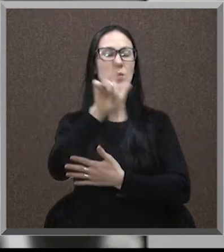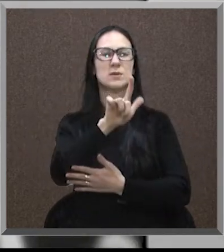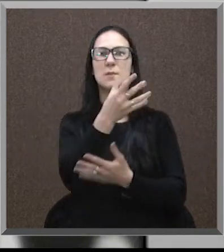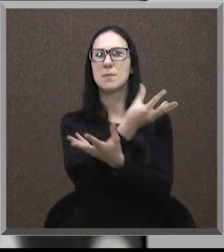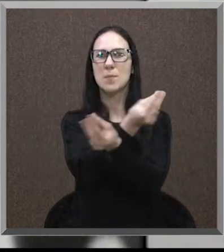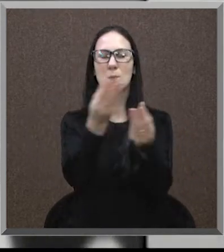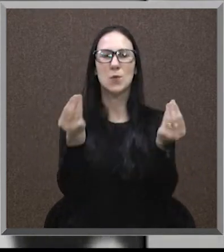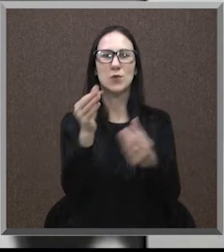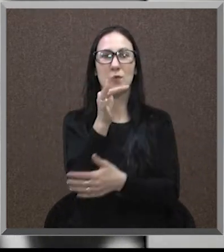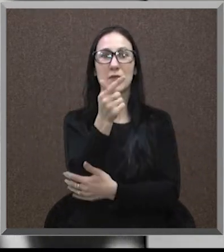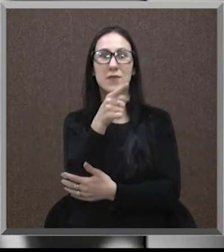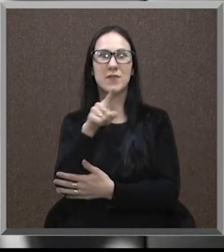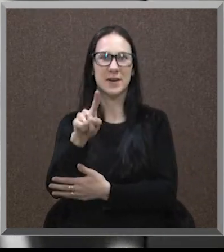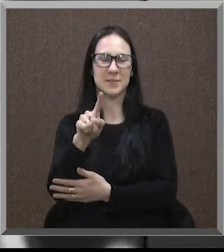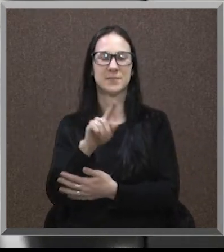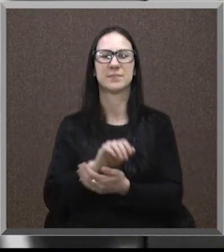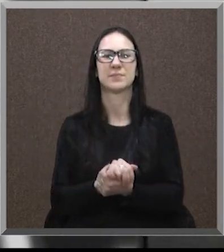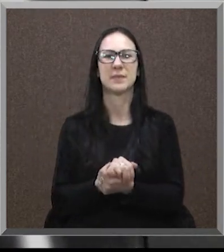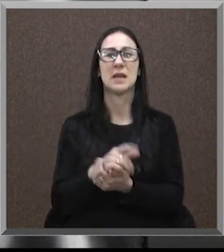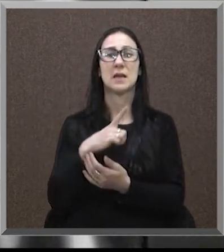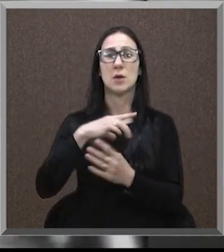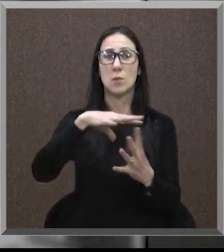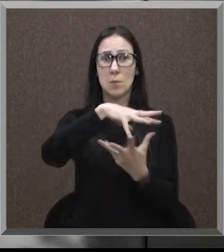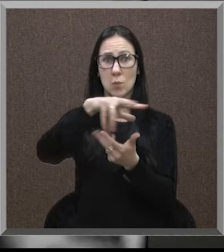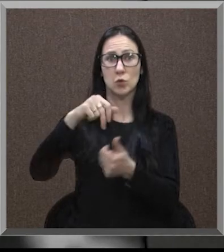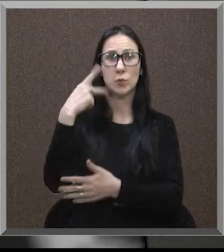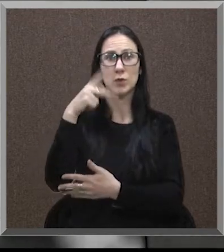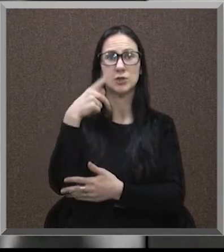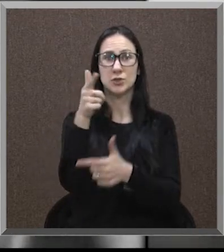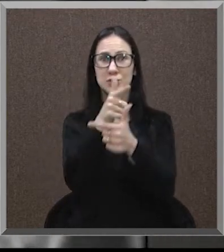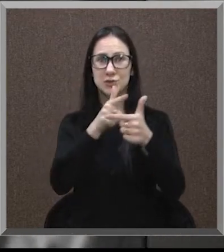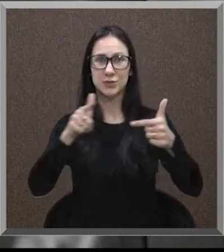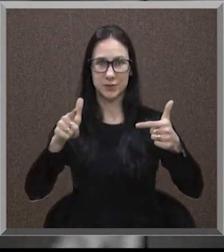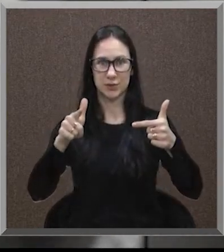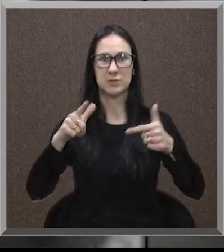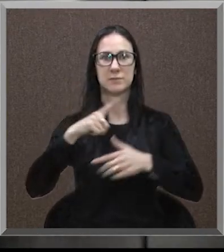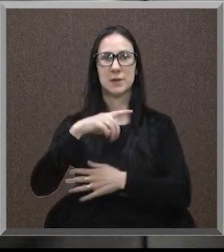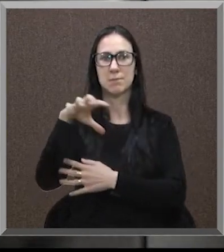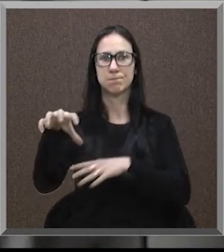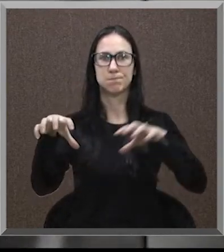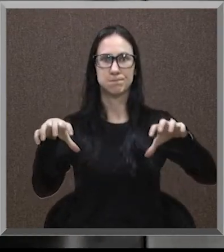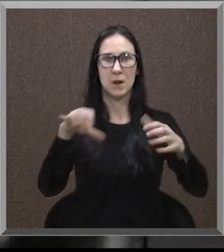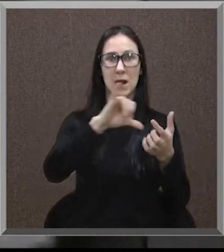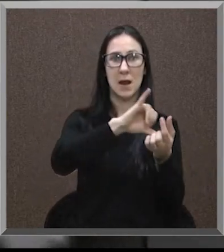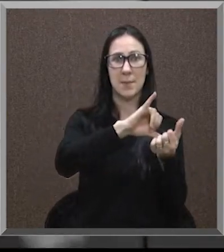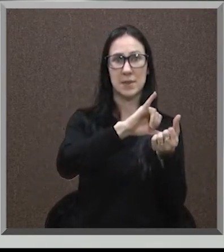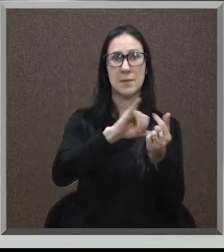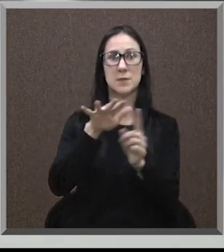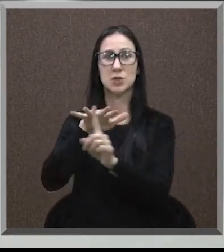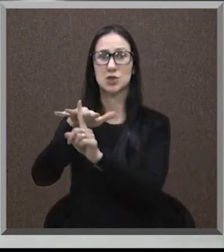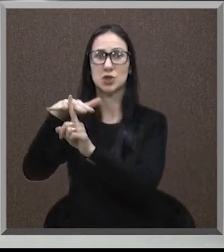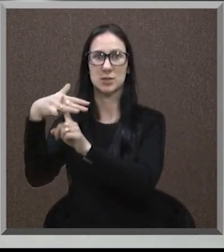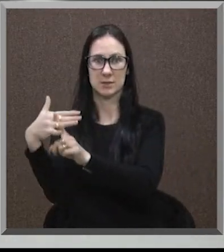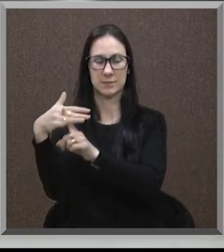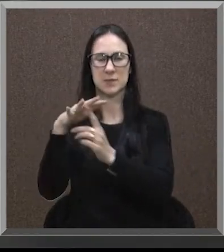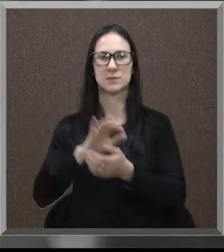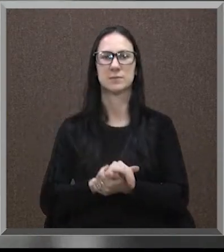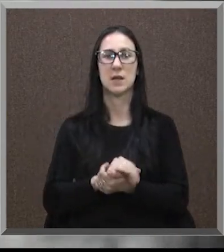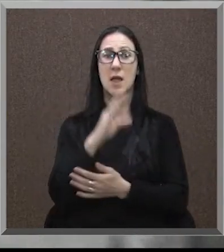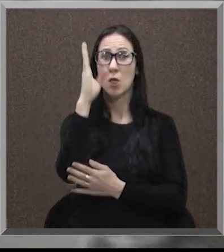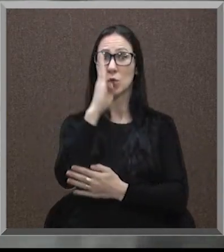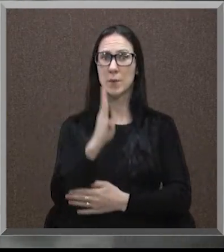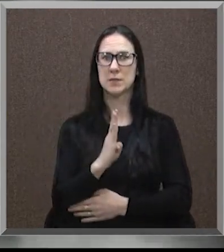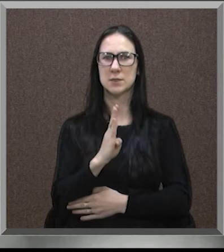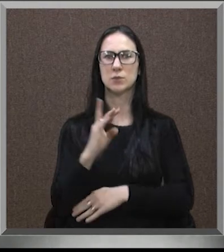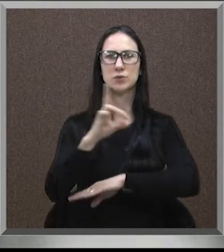fãs. Politicamente, o mundo estava dividido entre capitalistas e socialistas. Já no Brasil, em 31